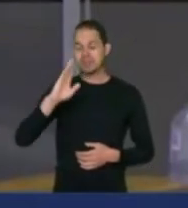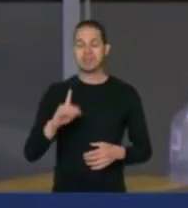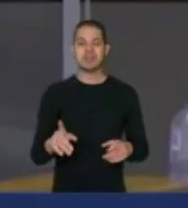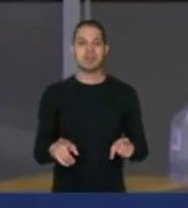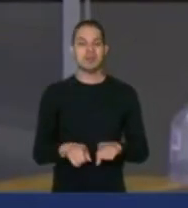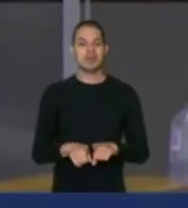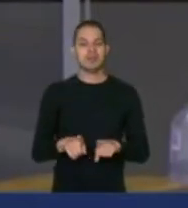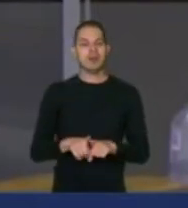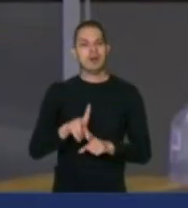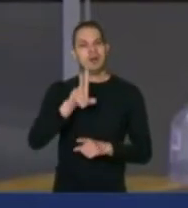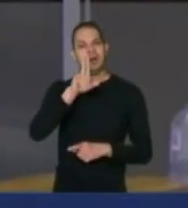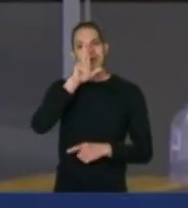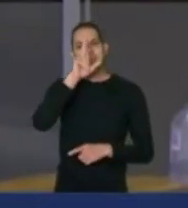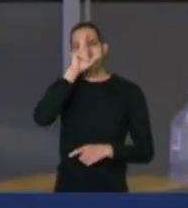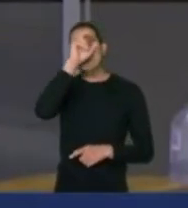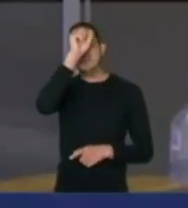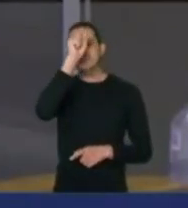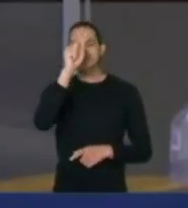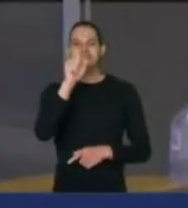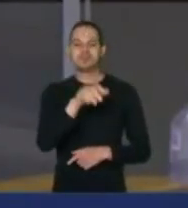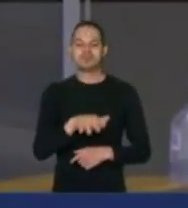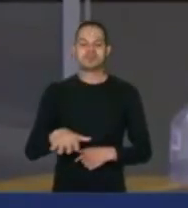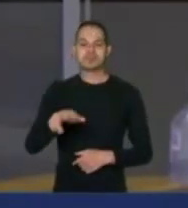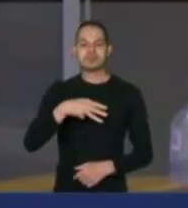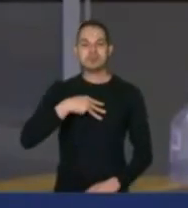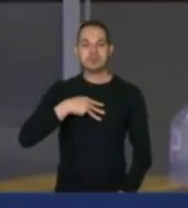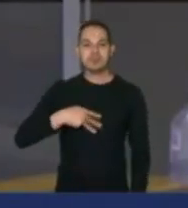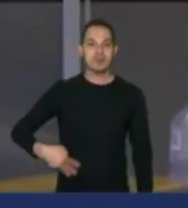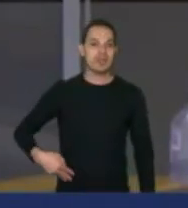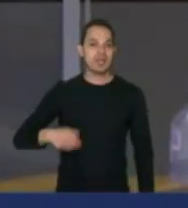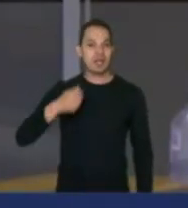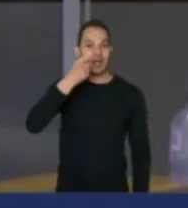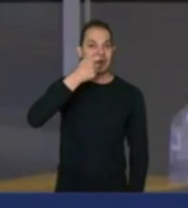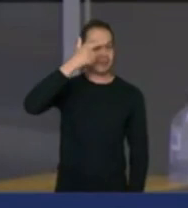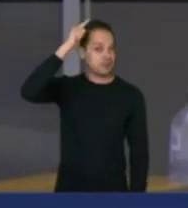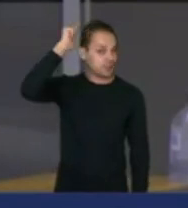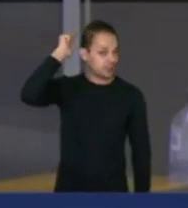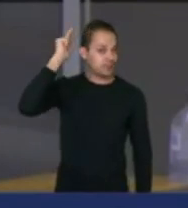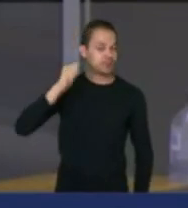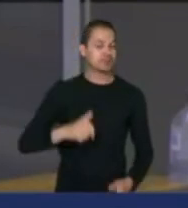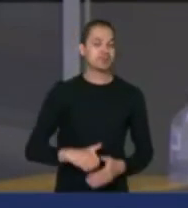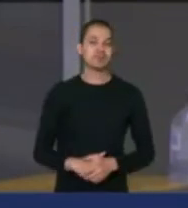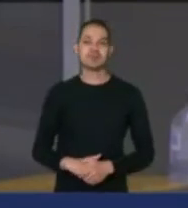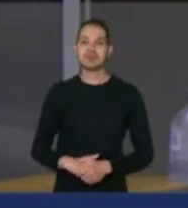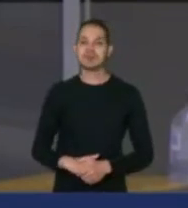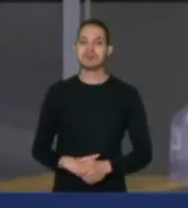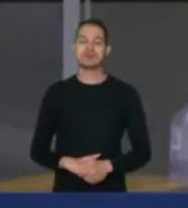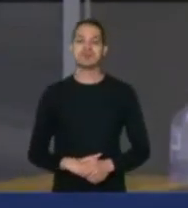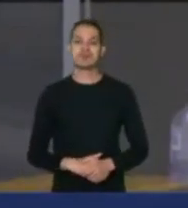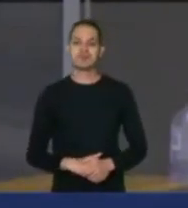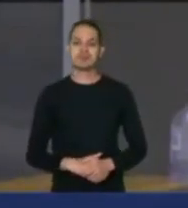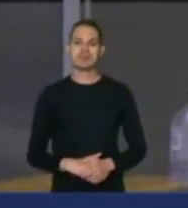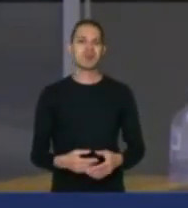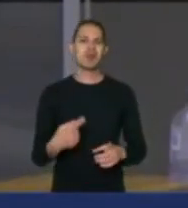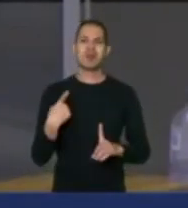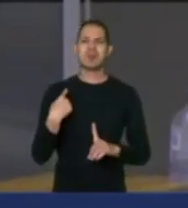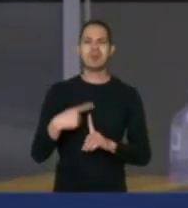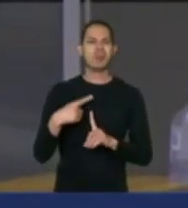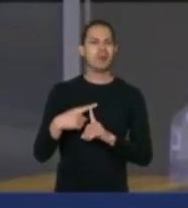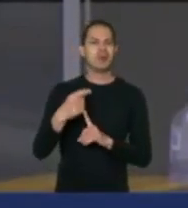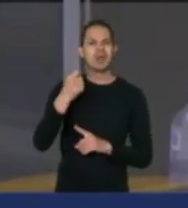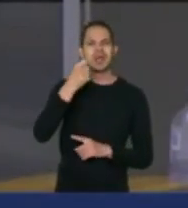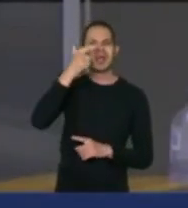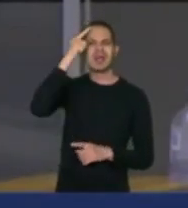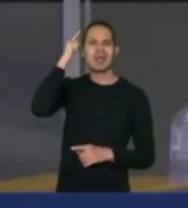mais retumbante por parte do ministro Alexandre de Moraes. Eu não entendo por que o ministro Alexandre de